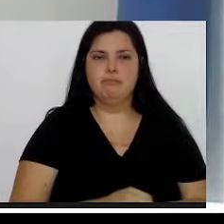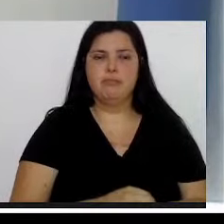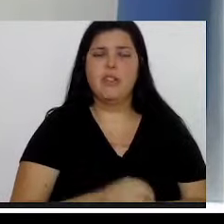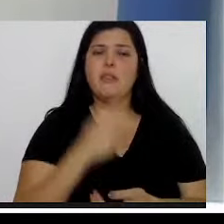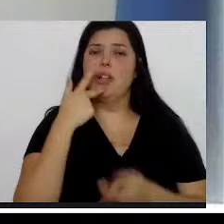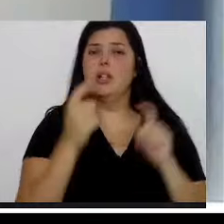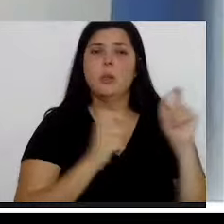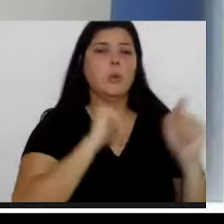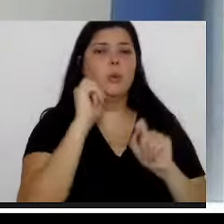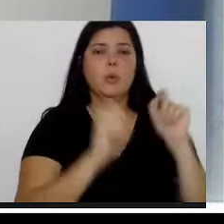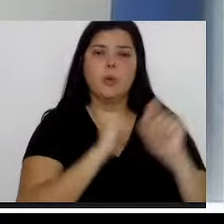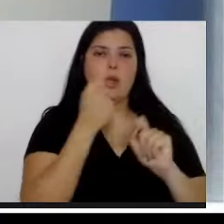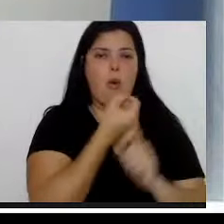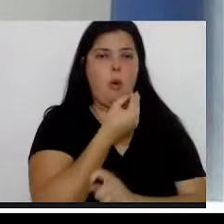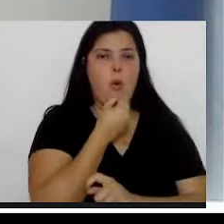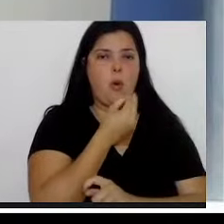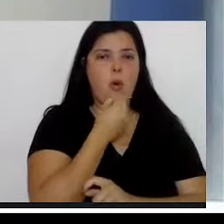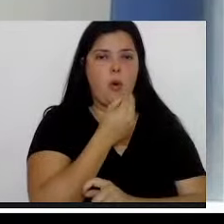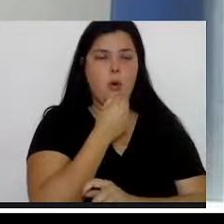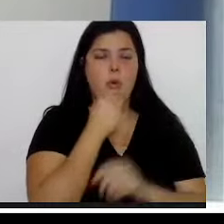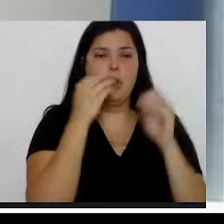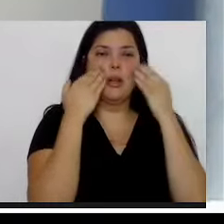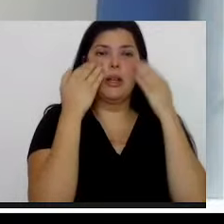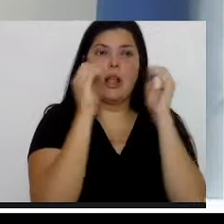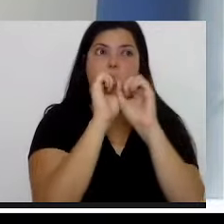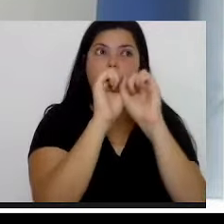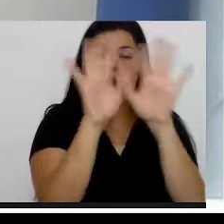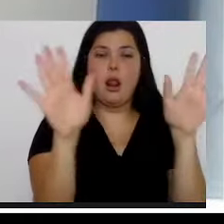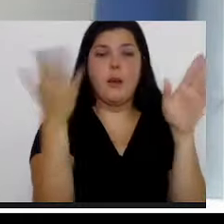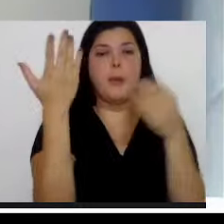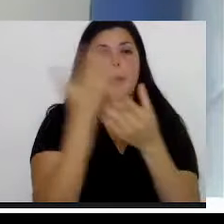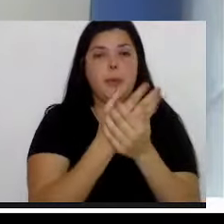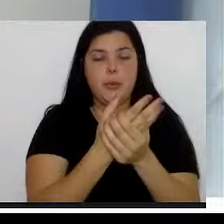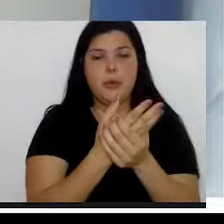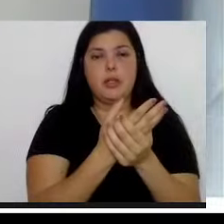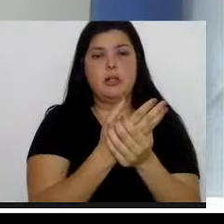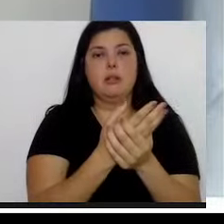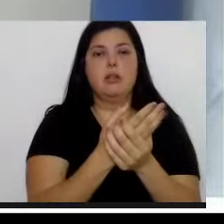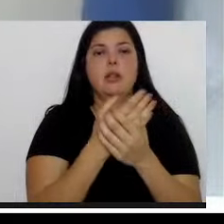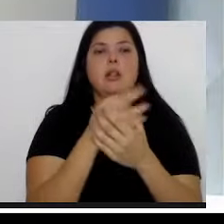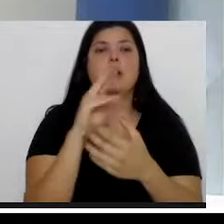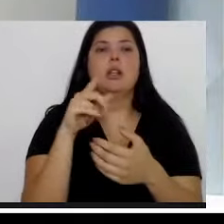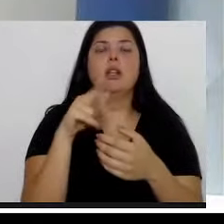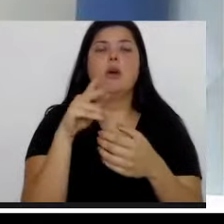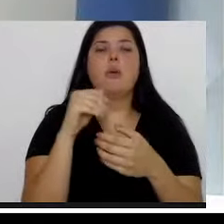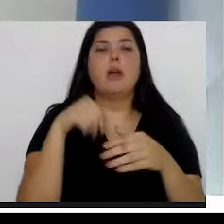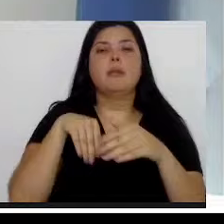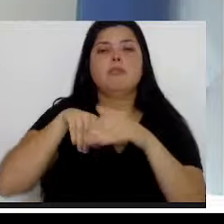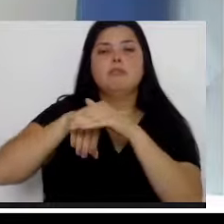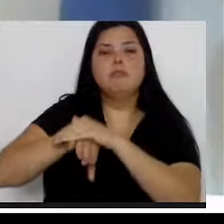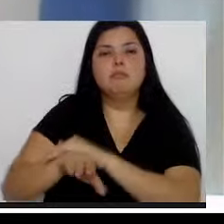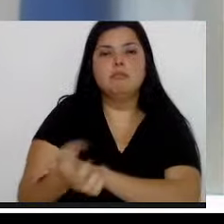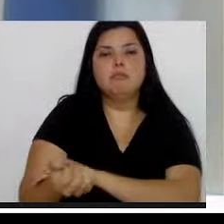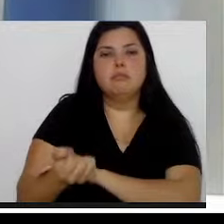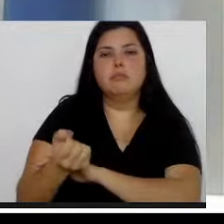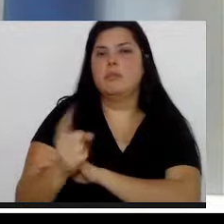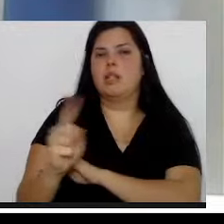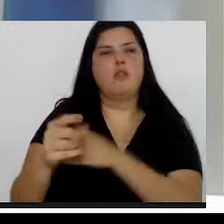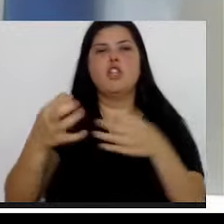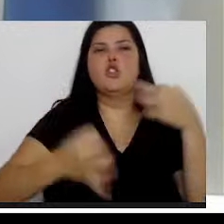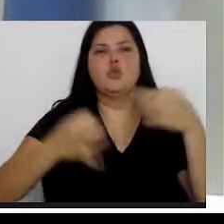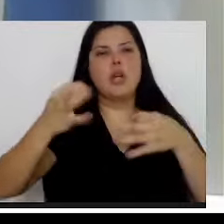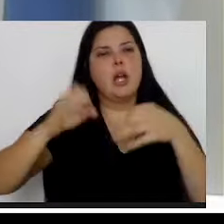destacando de logo, pela transparência do processo, que não será engavetado, será